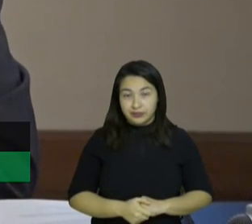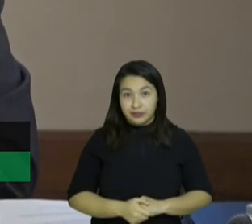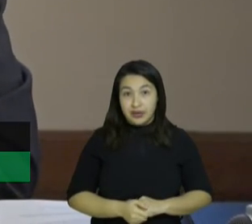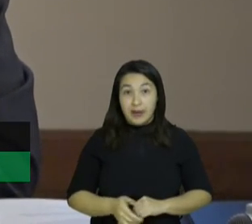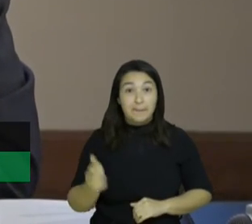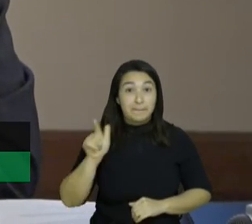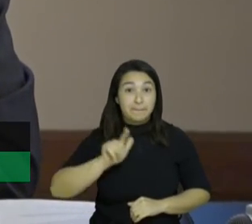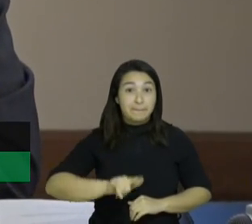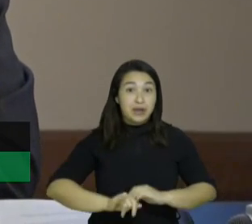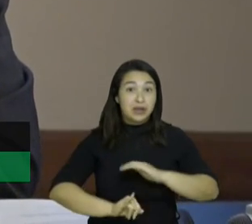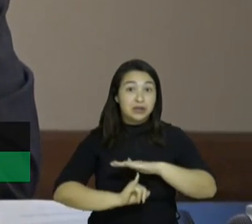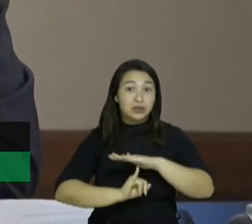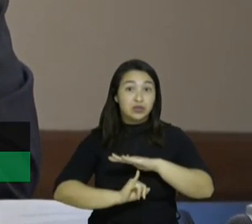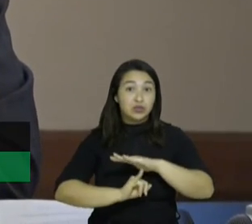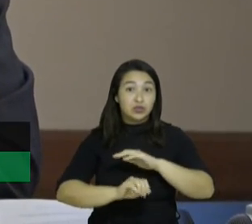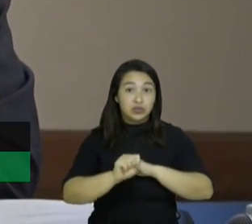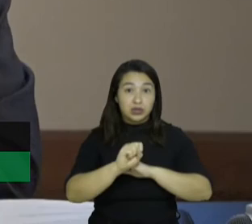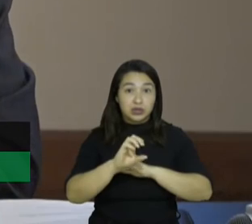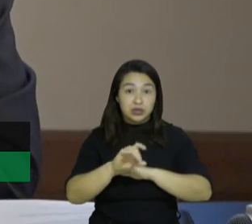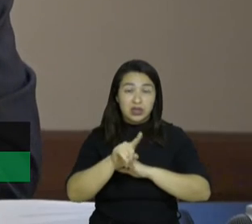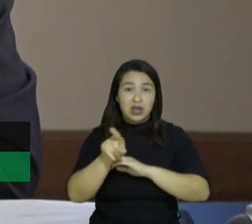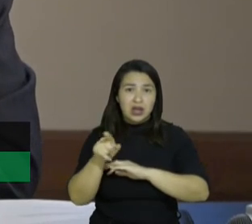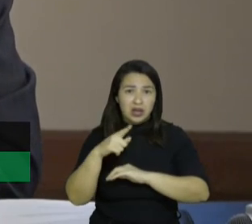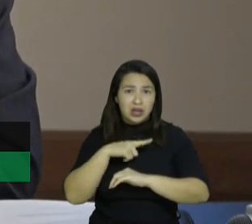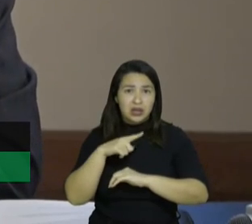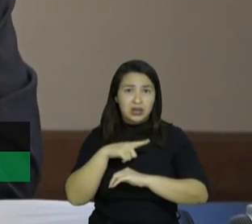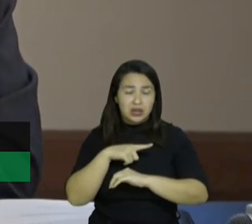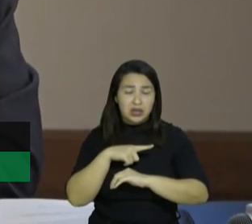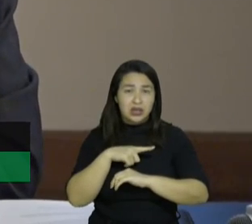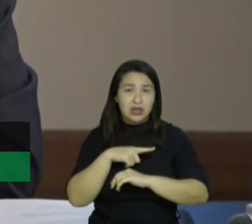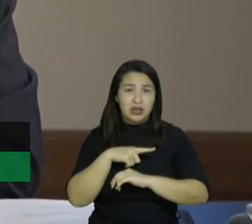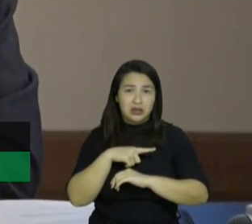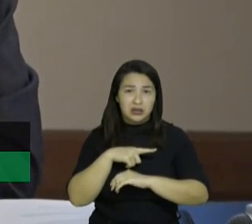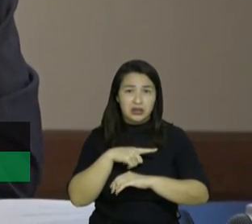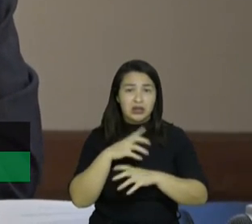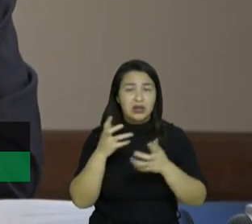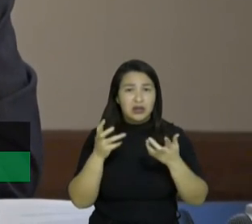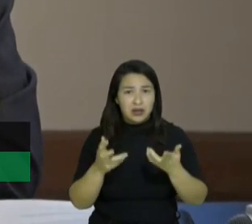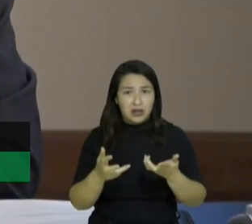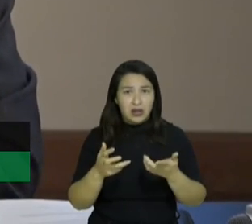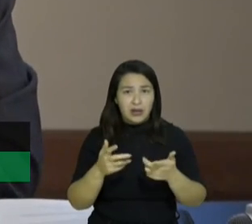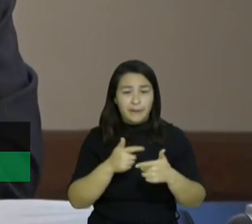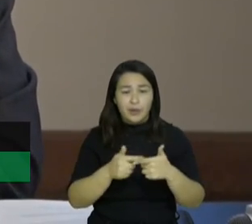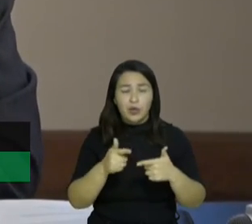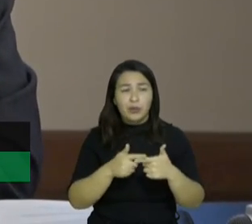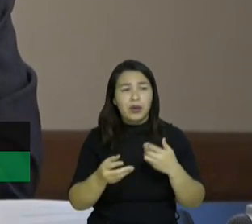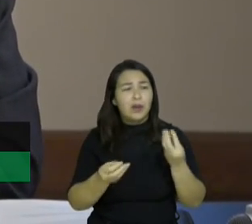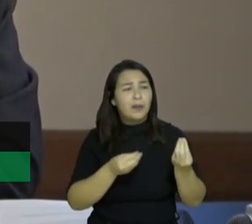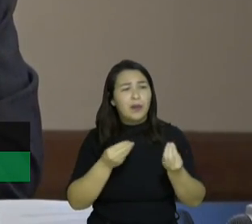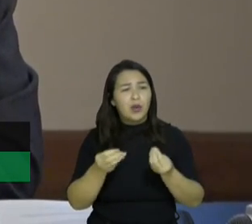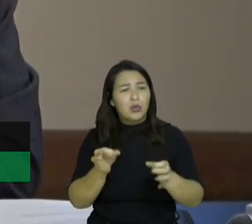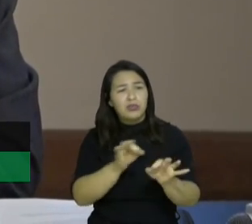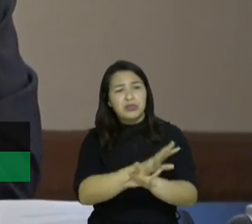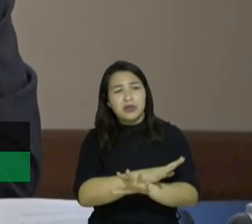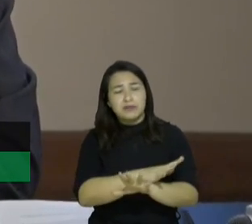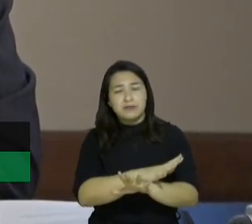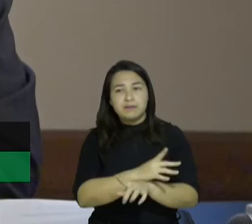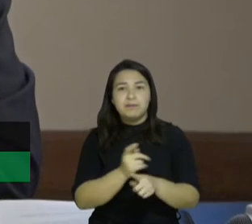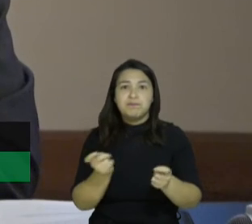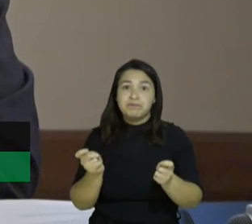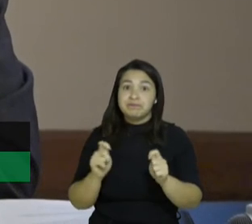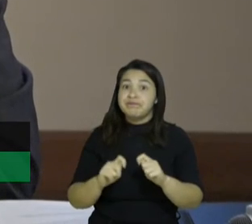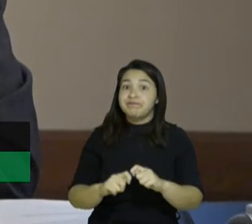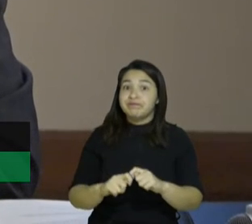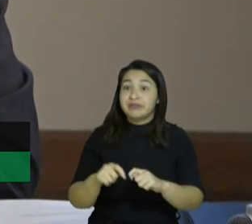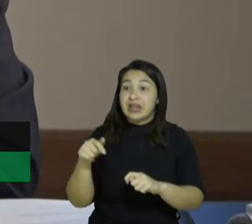catarinenses elas buscam as suas soluções foi aqui muito bem apresentado vocês buscaram soluções e saíram de um número para um número